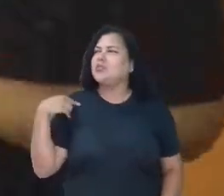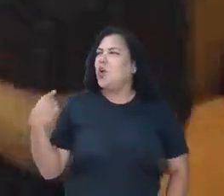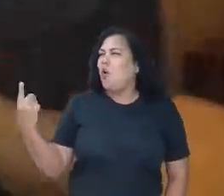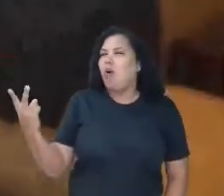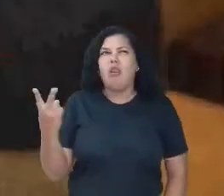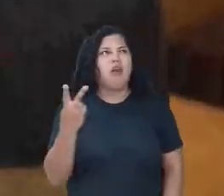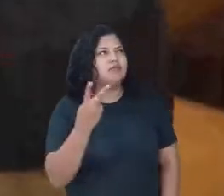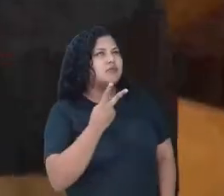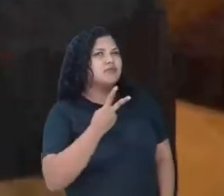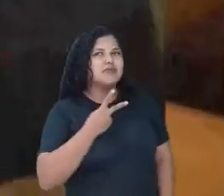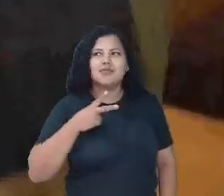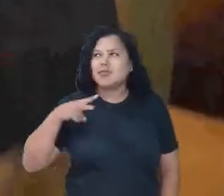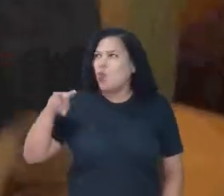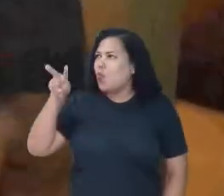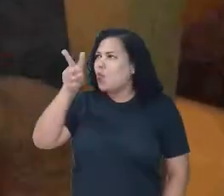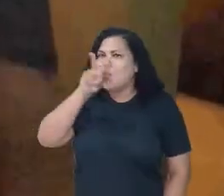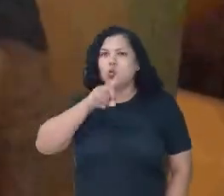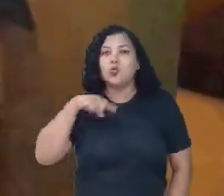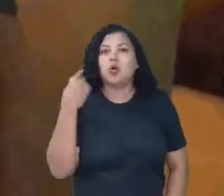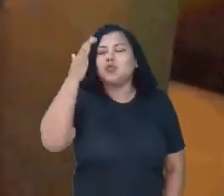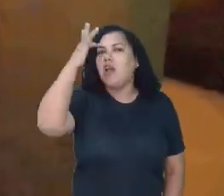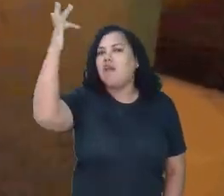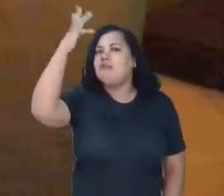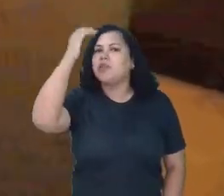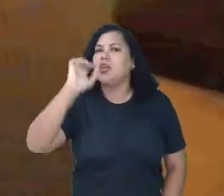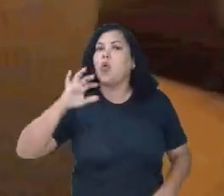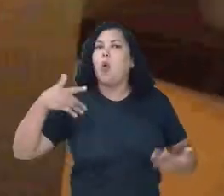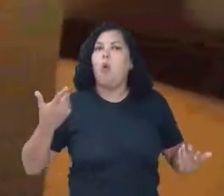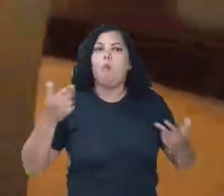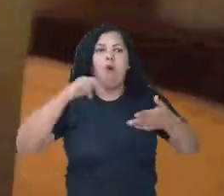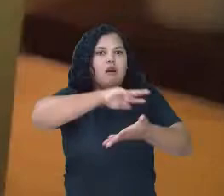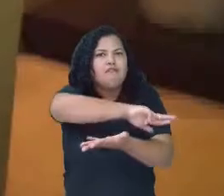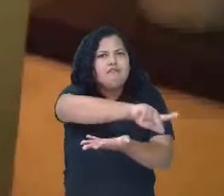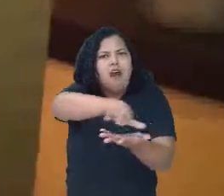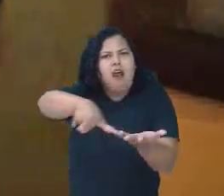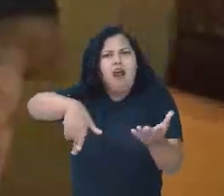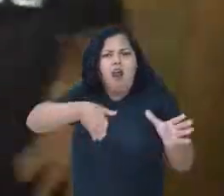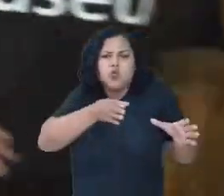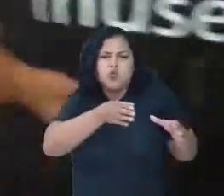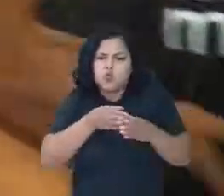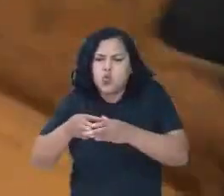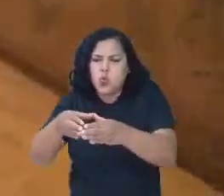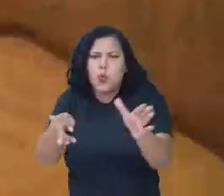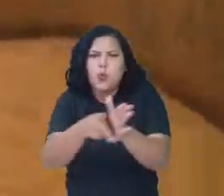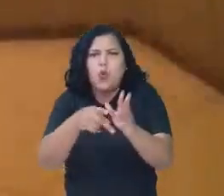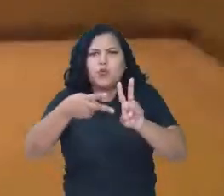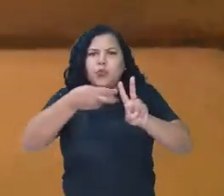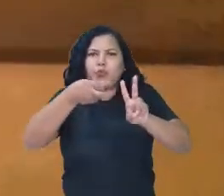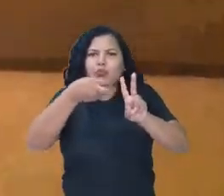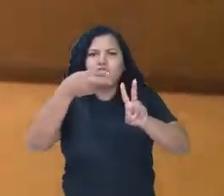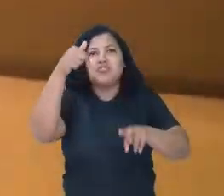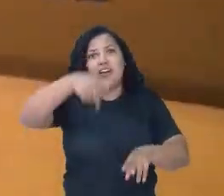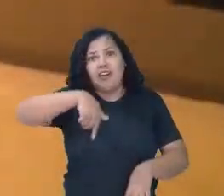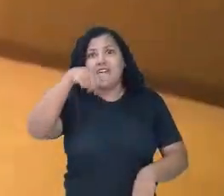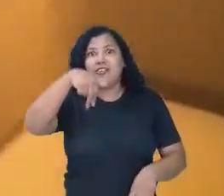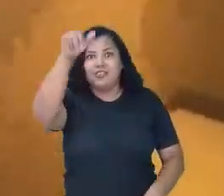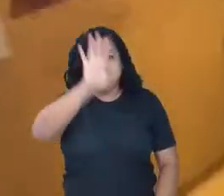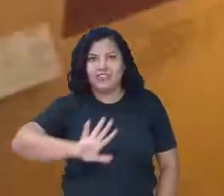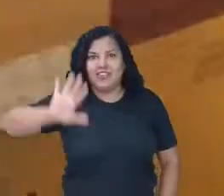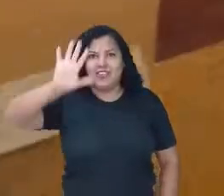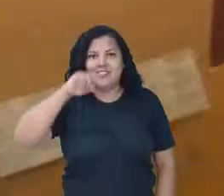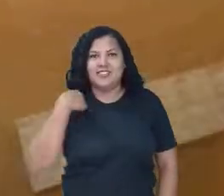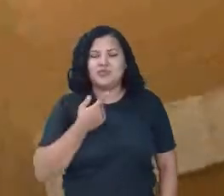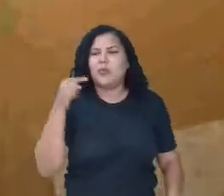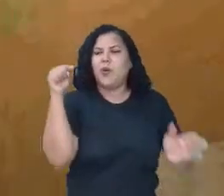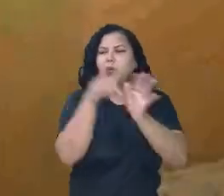sala é a gente pensar a diversidade dos povos indígenas que aqui a gente tem no Nordeste. Então, se a gente